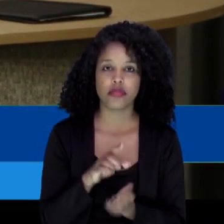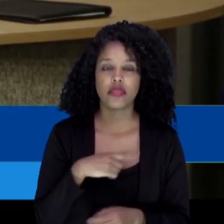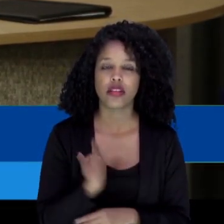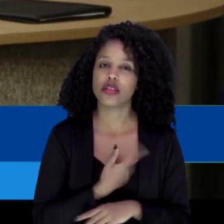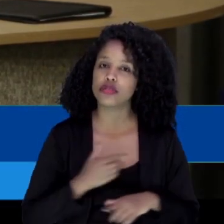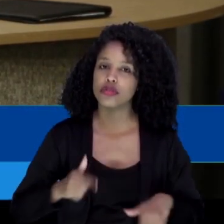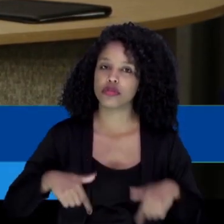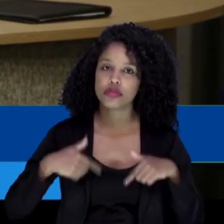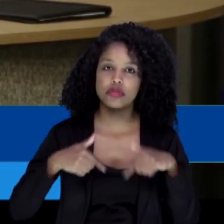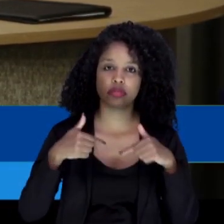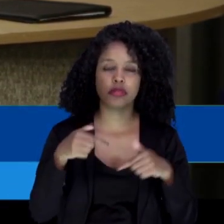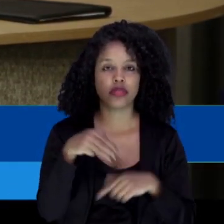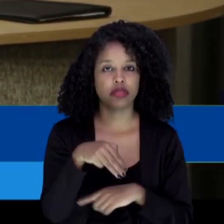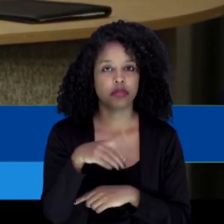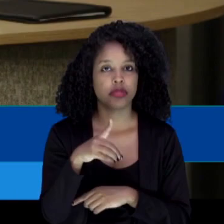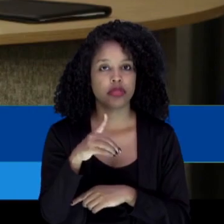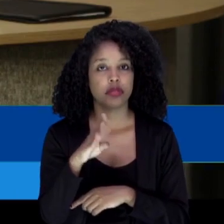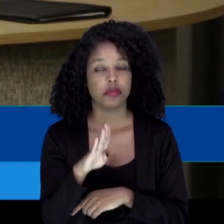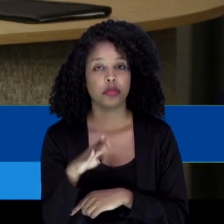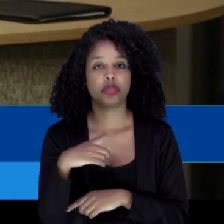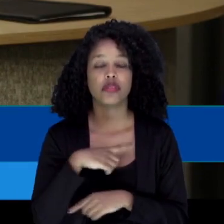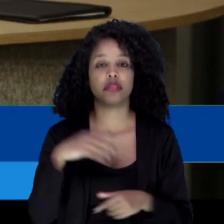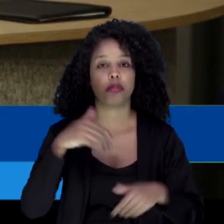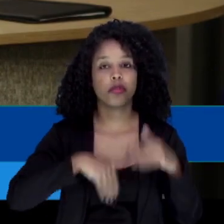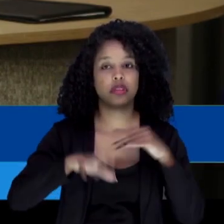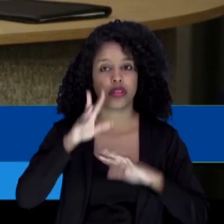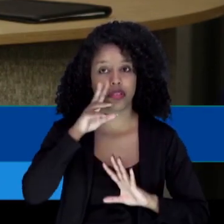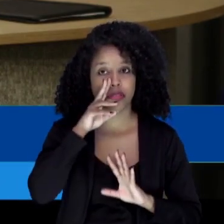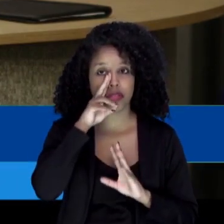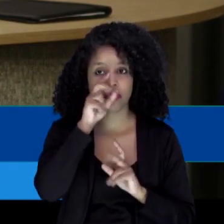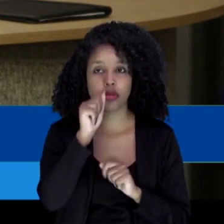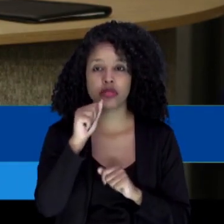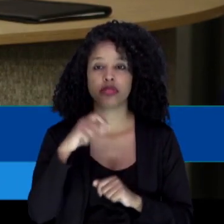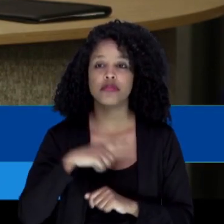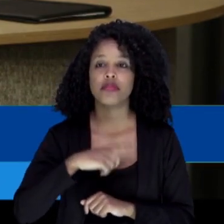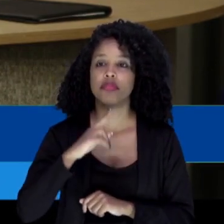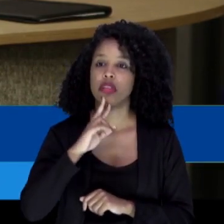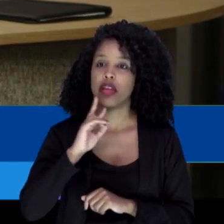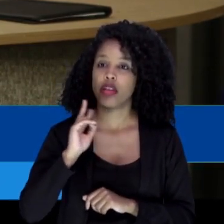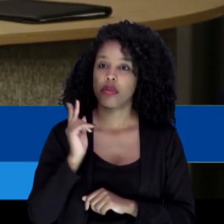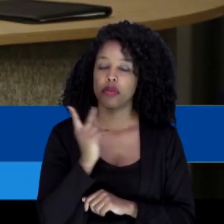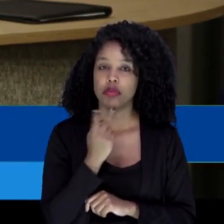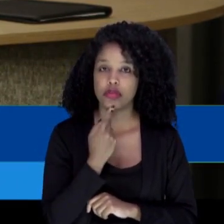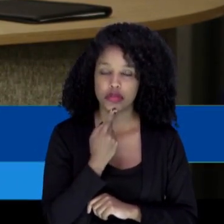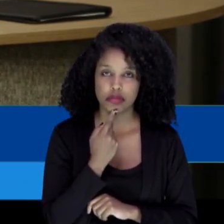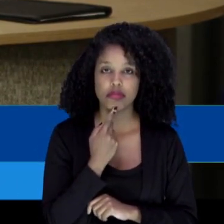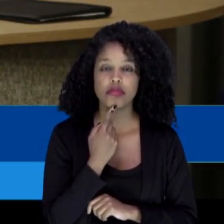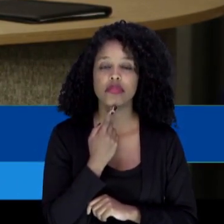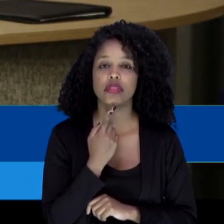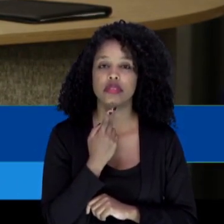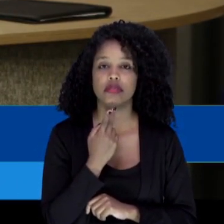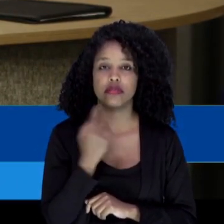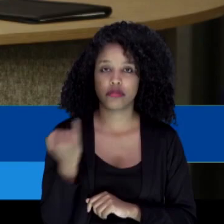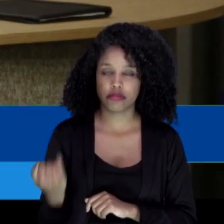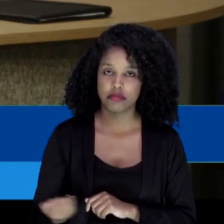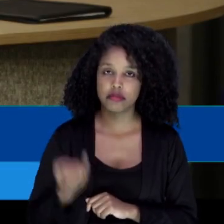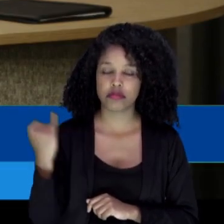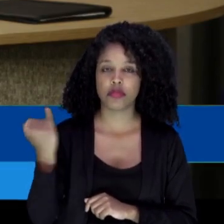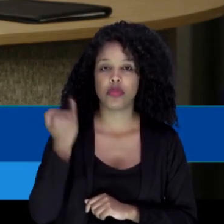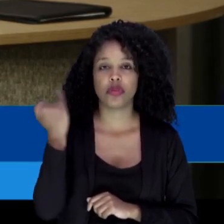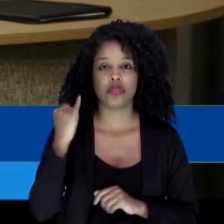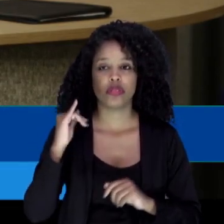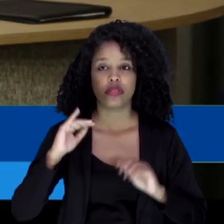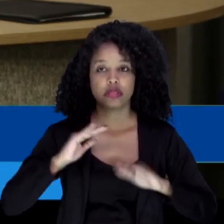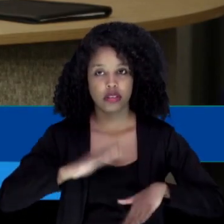o MDB volte a ter protagonismo a ter reconhecida a ter reconhecida a sua importância no